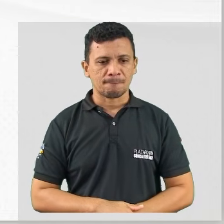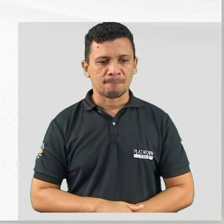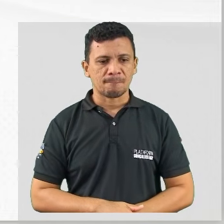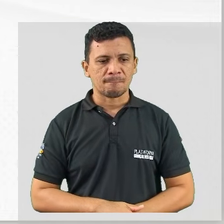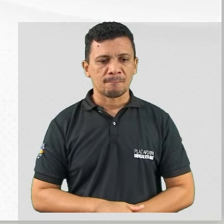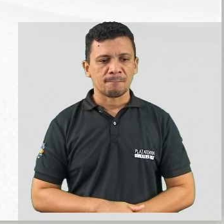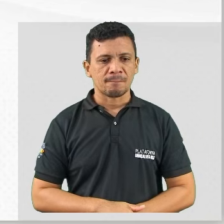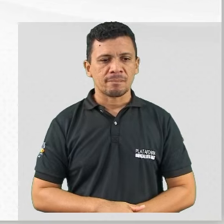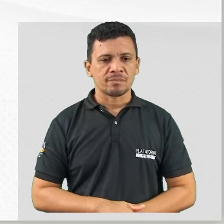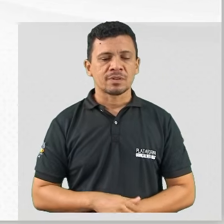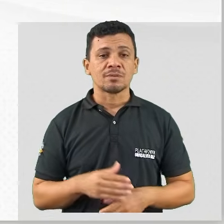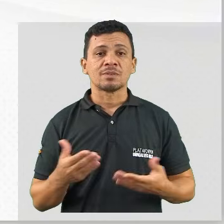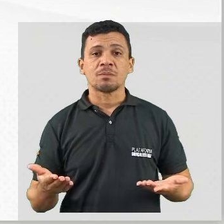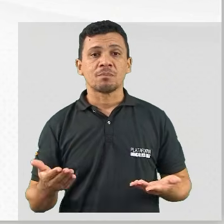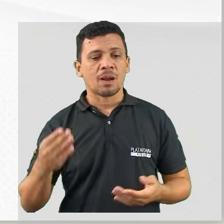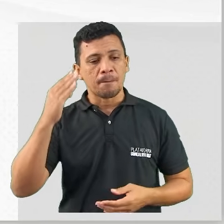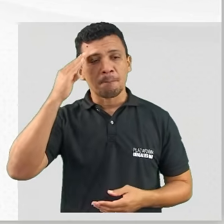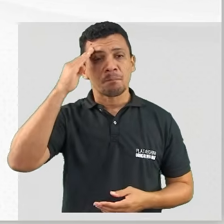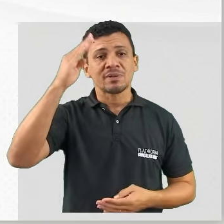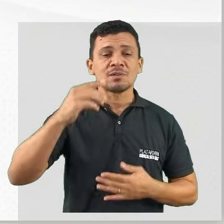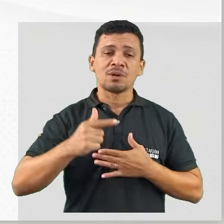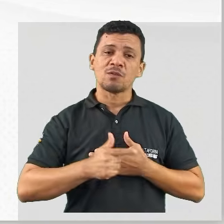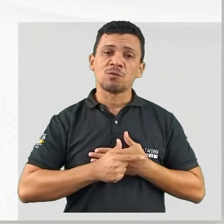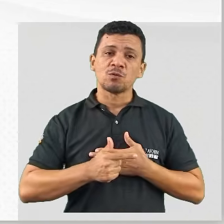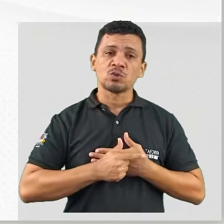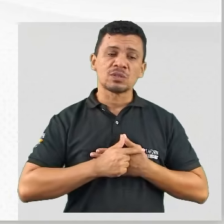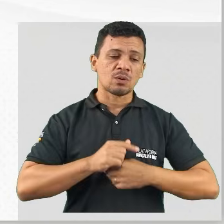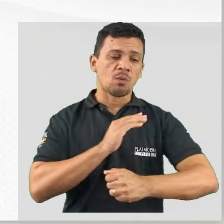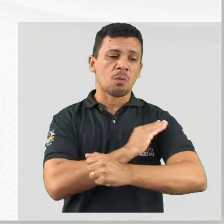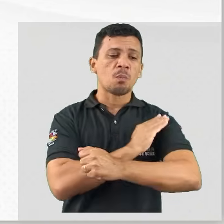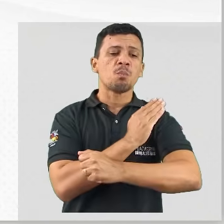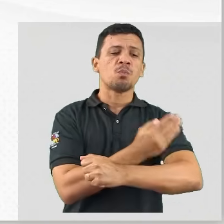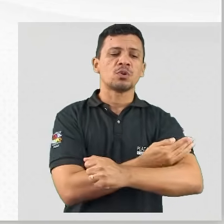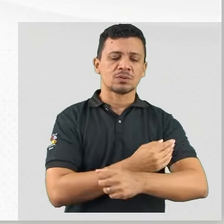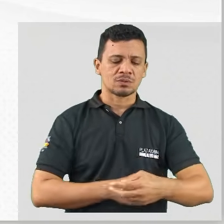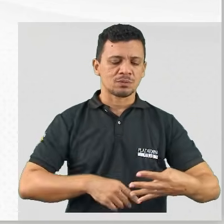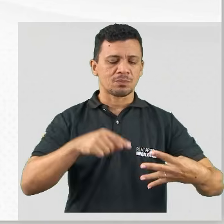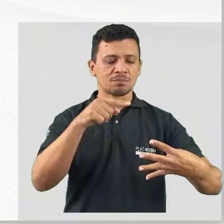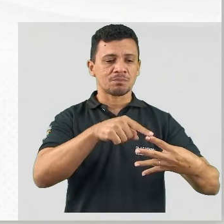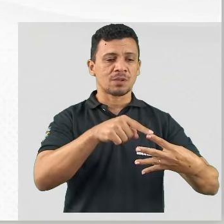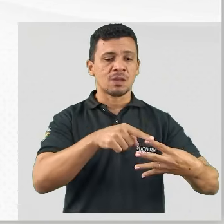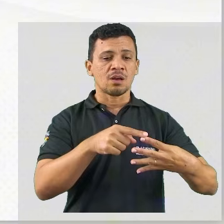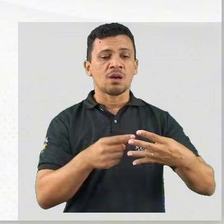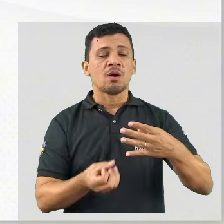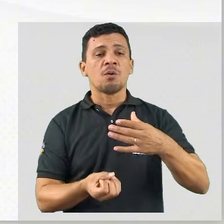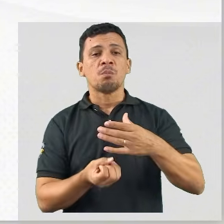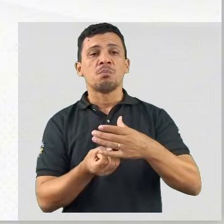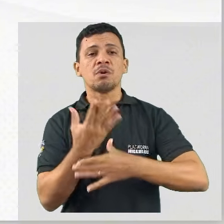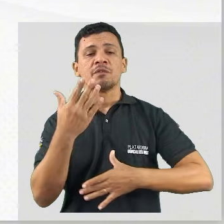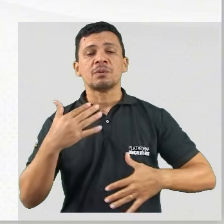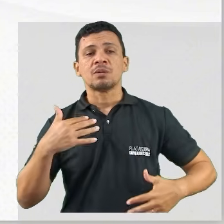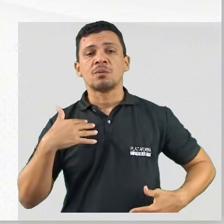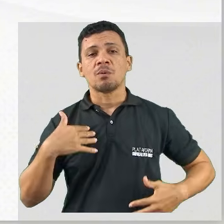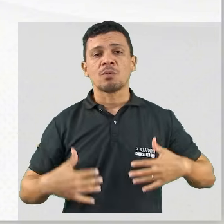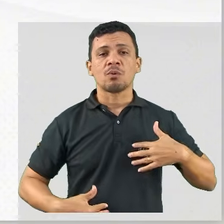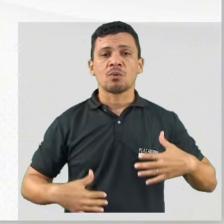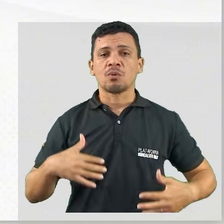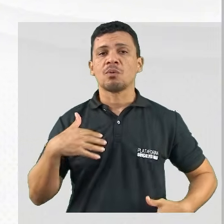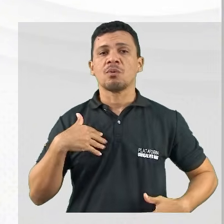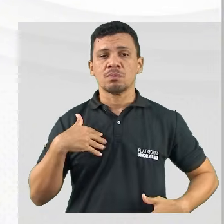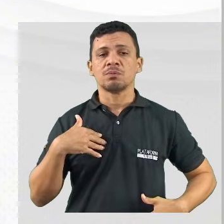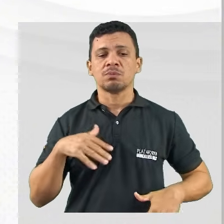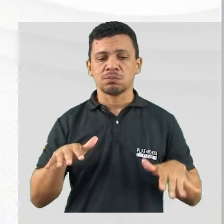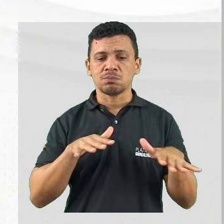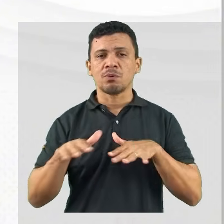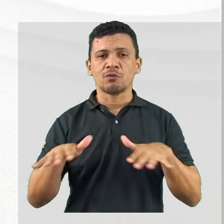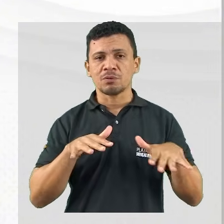Então, as principais funções da musculatura. Vamos lá. Produção, tá?